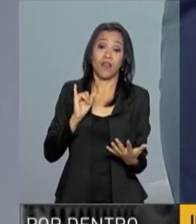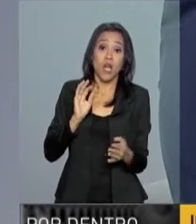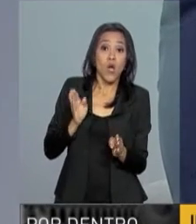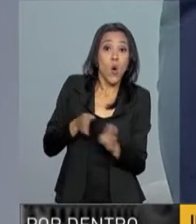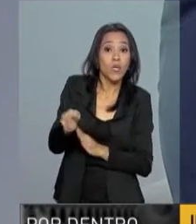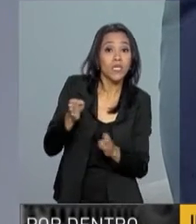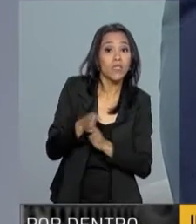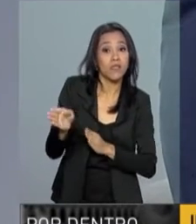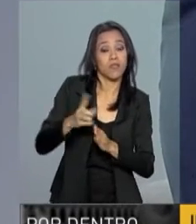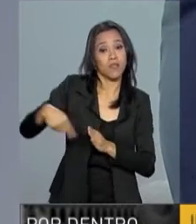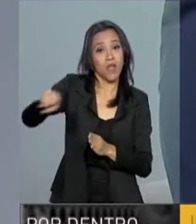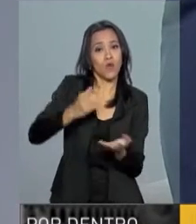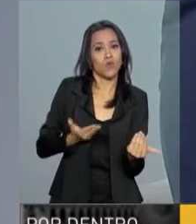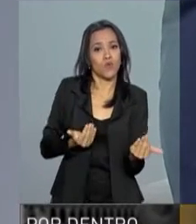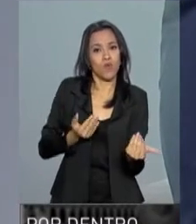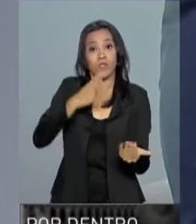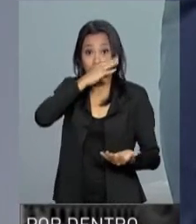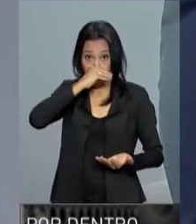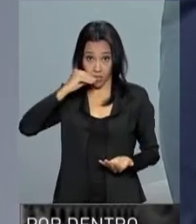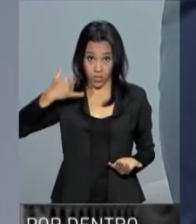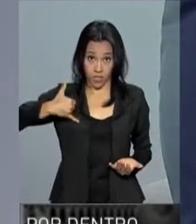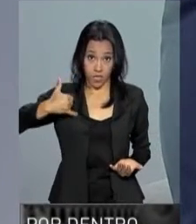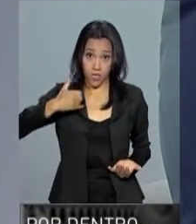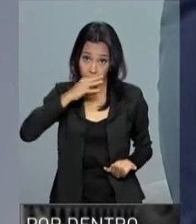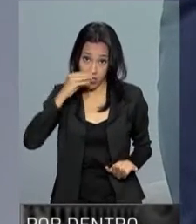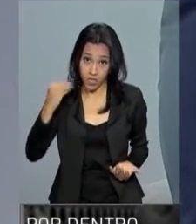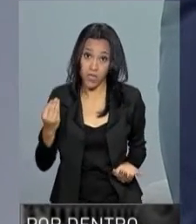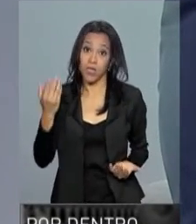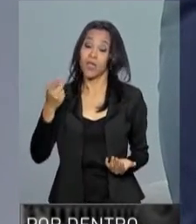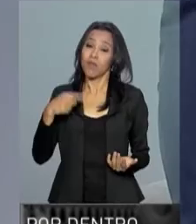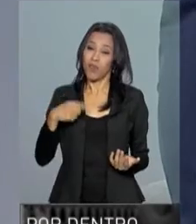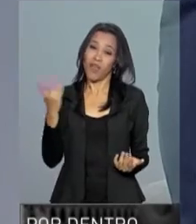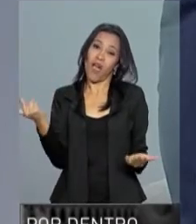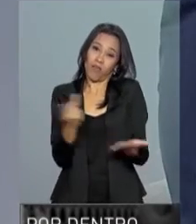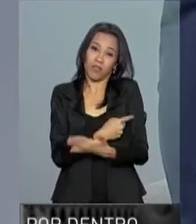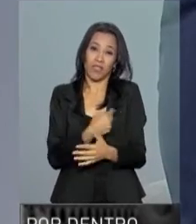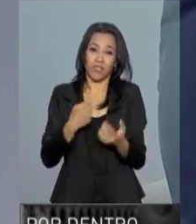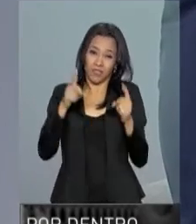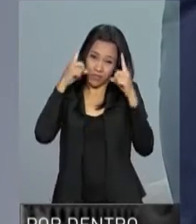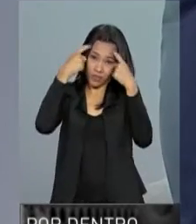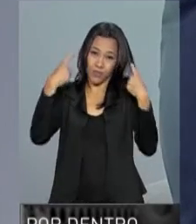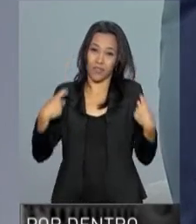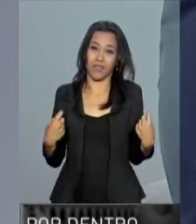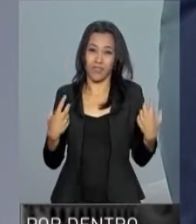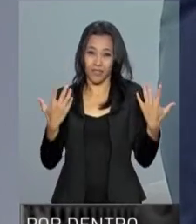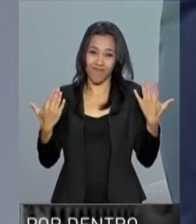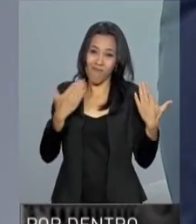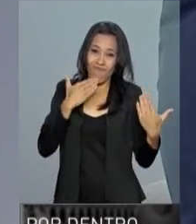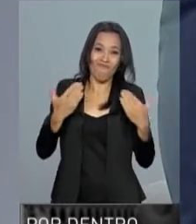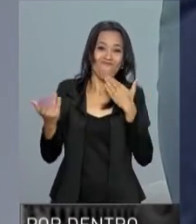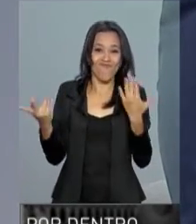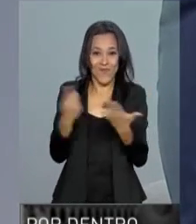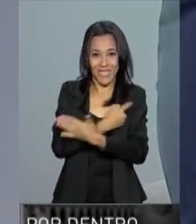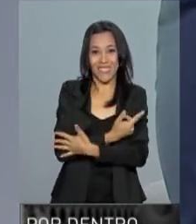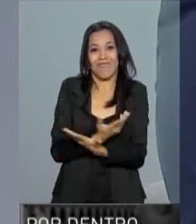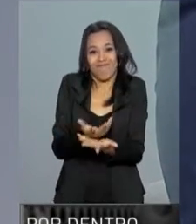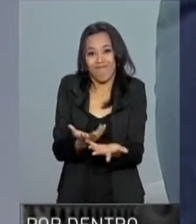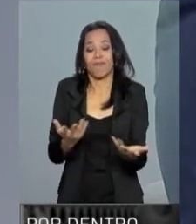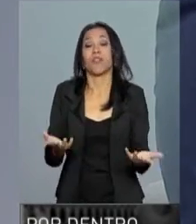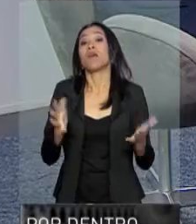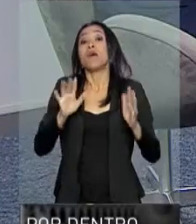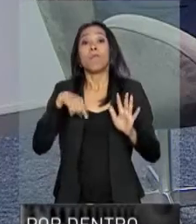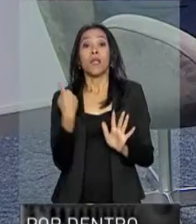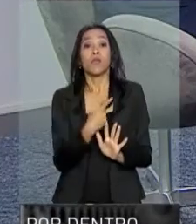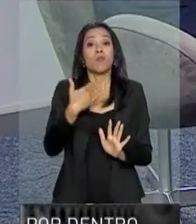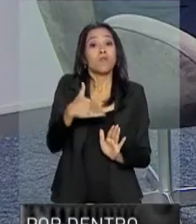jovens desde a sua adolescência com a vulnerabilidade existentes no país para nós é